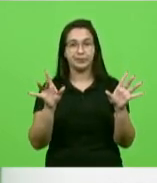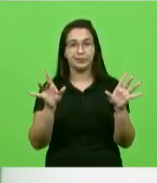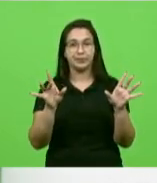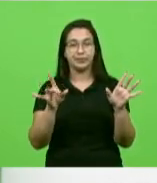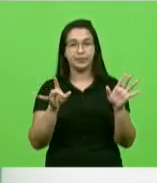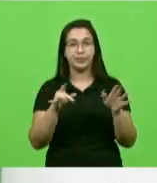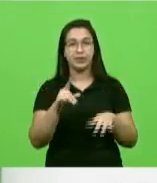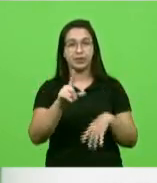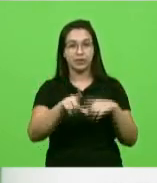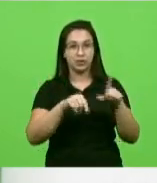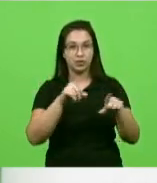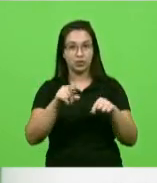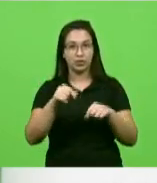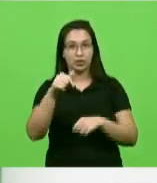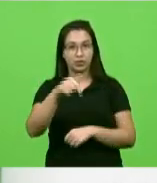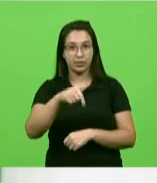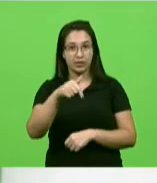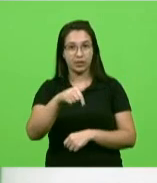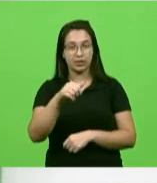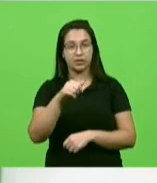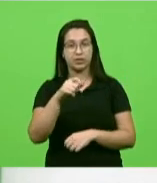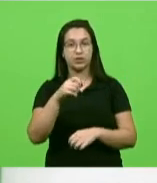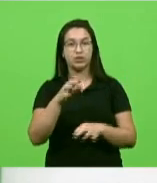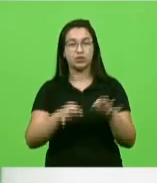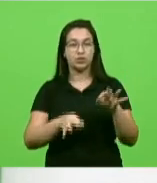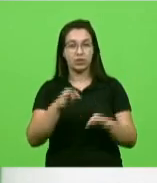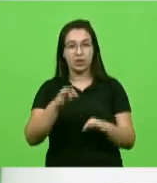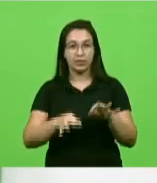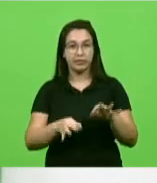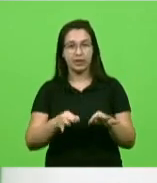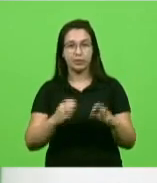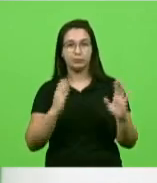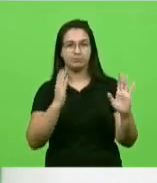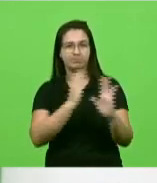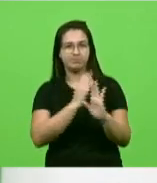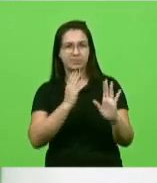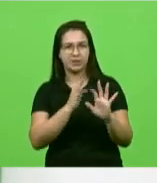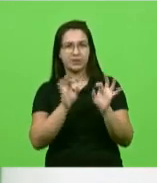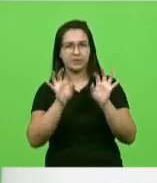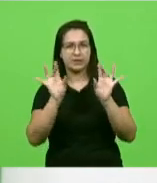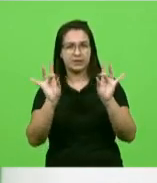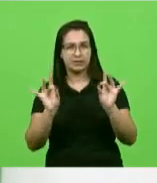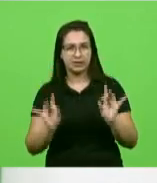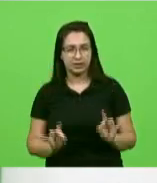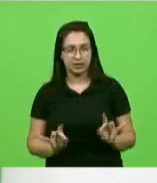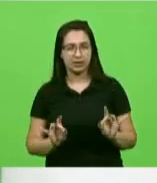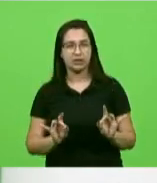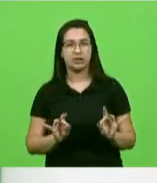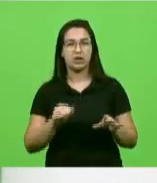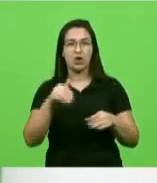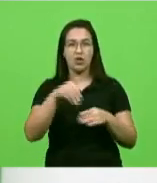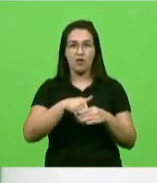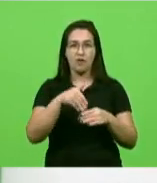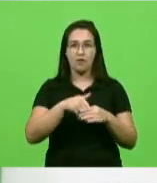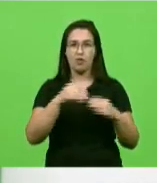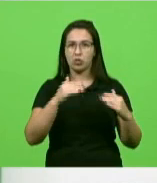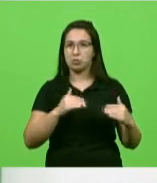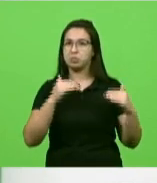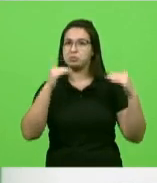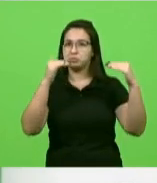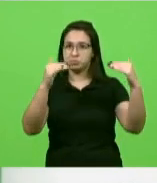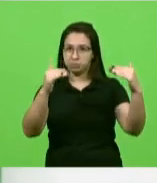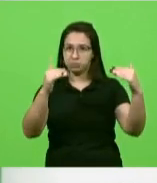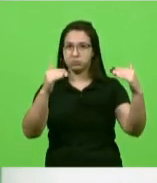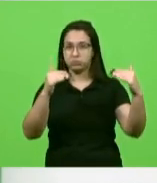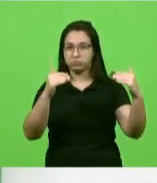designado para este julgamento, que fizeram análises criteriosas, votos e discussão de alto nível,